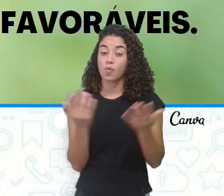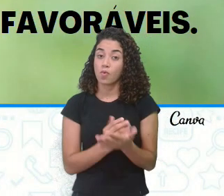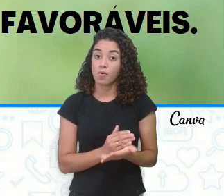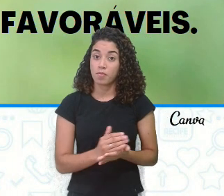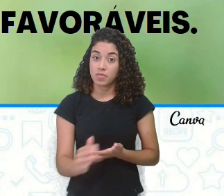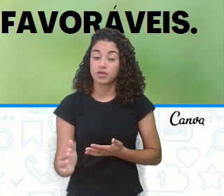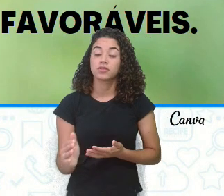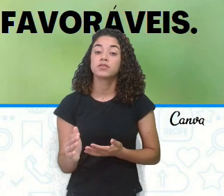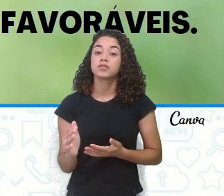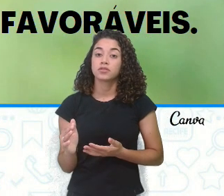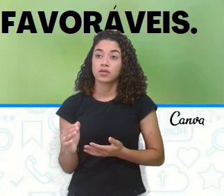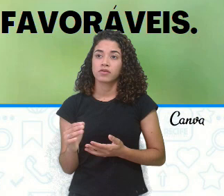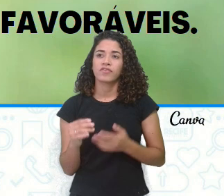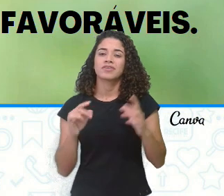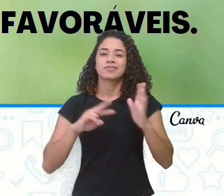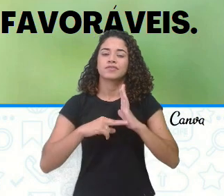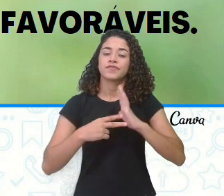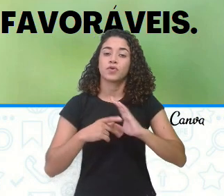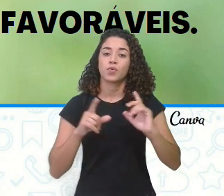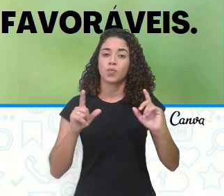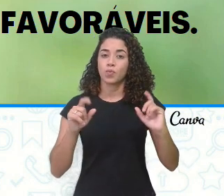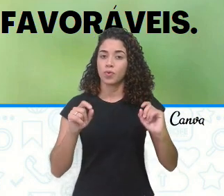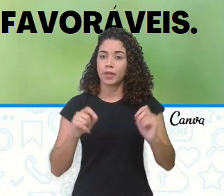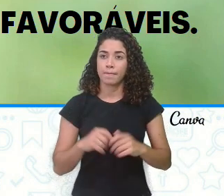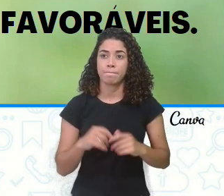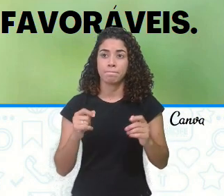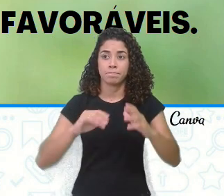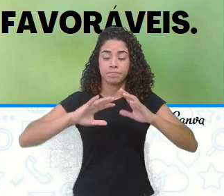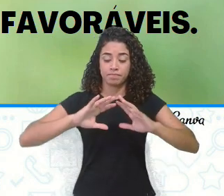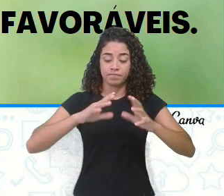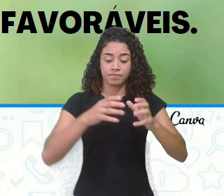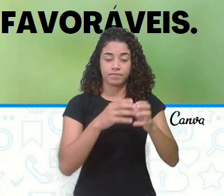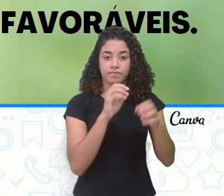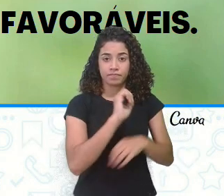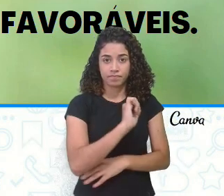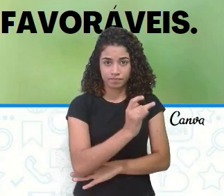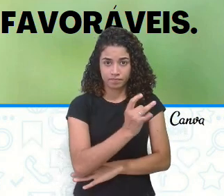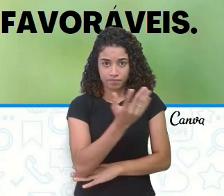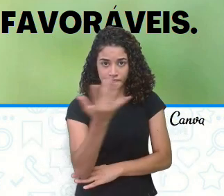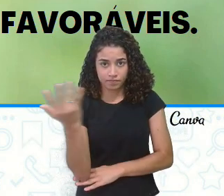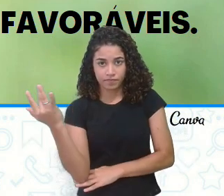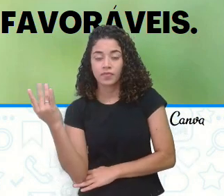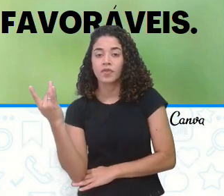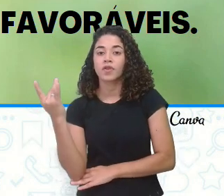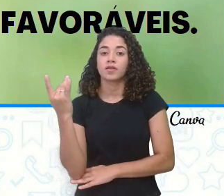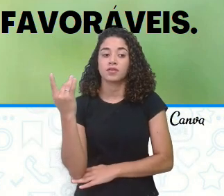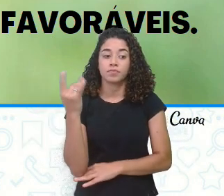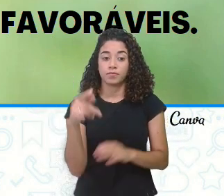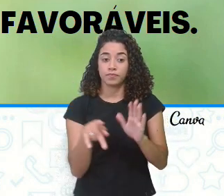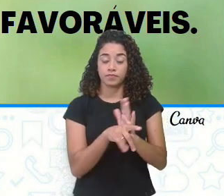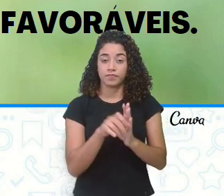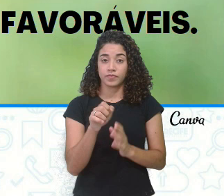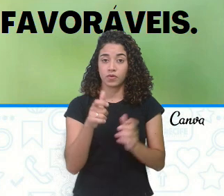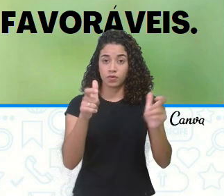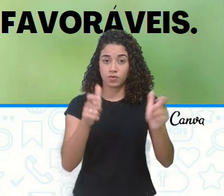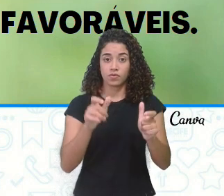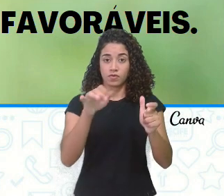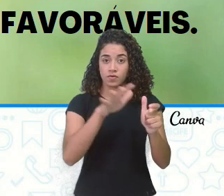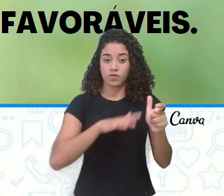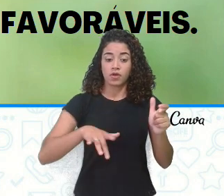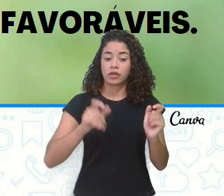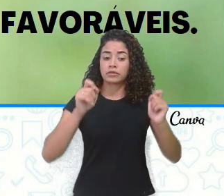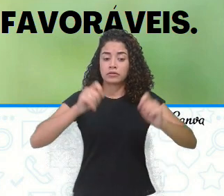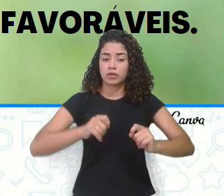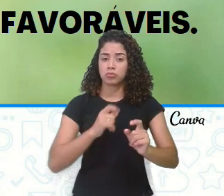aqui, a gente vai ver o que é vegetação. Ó. É o conjunto de plantas nativas de certo local, que se encontram em